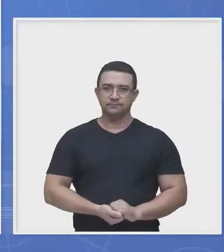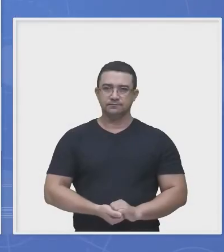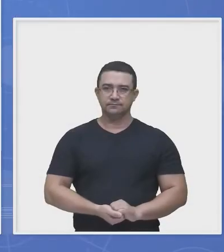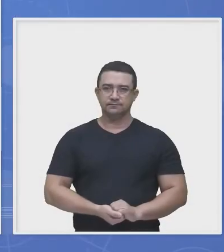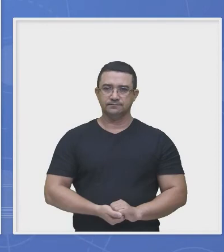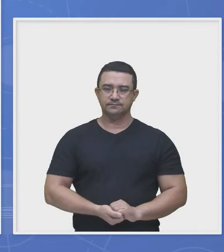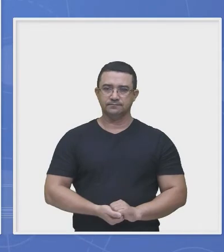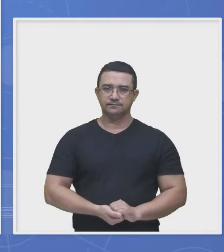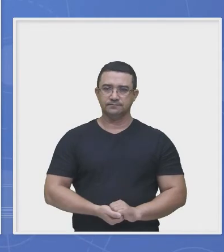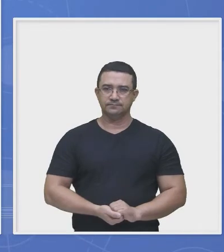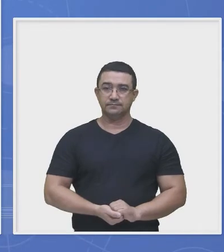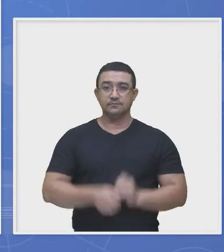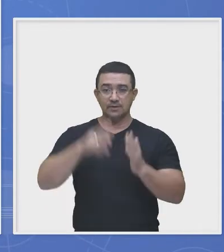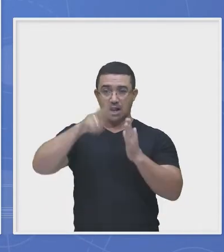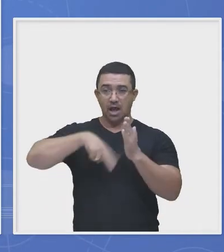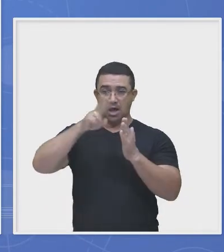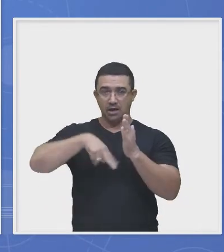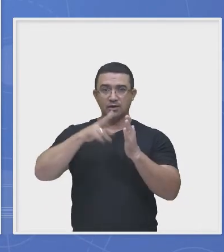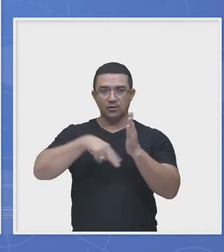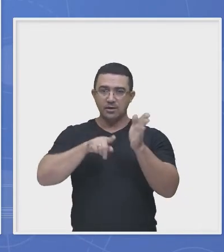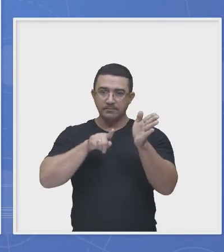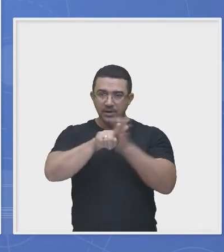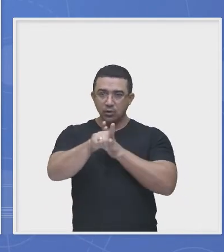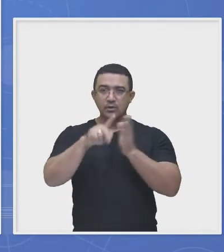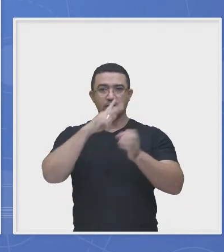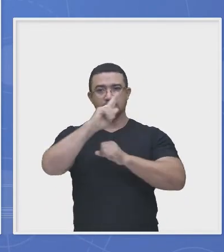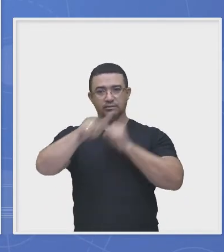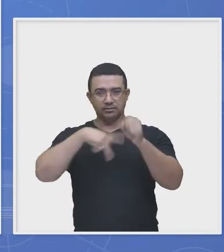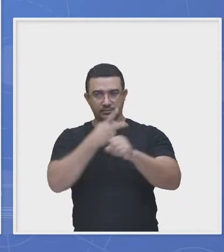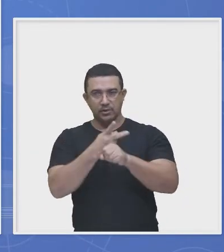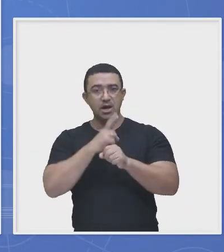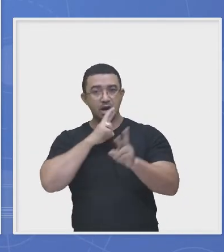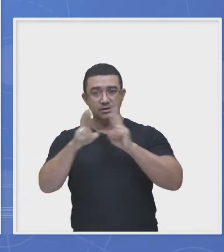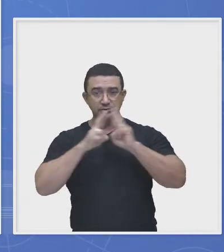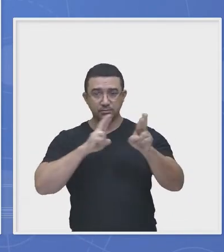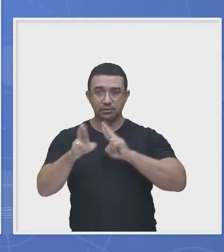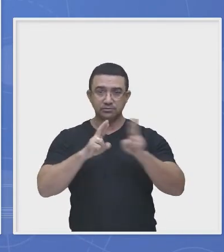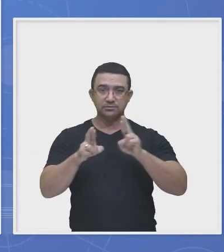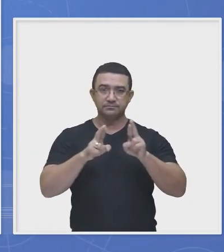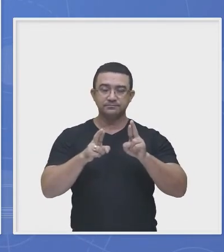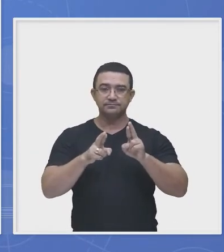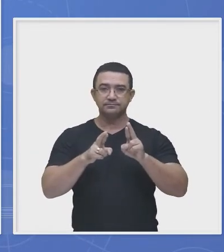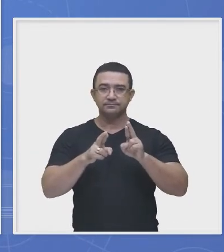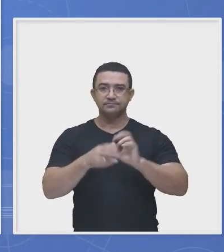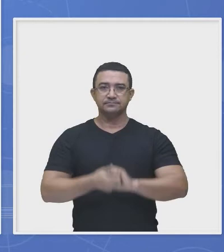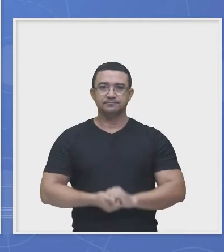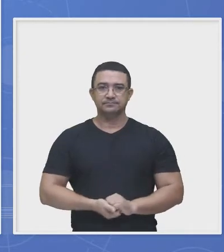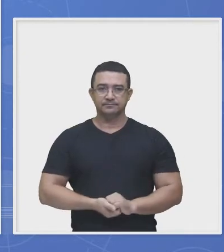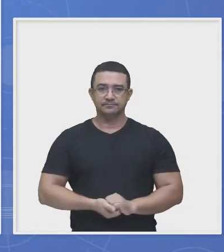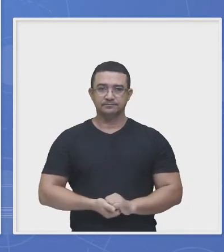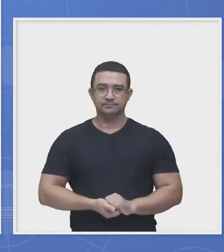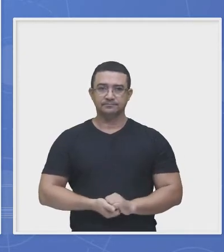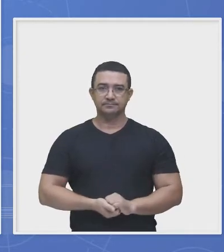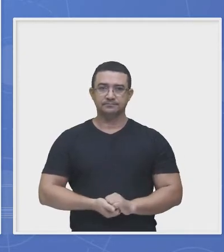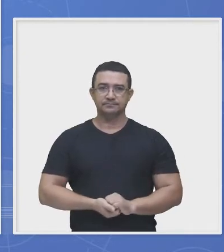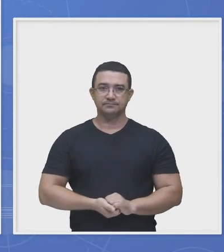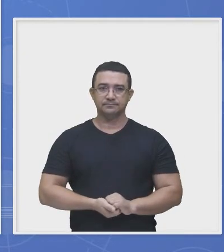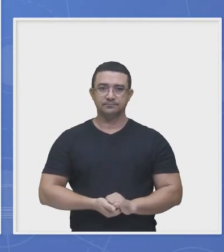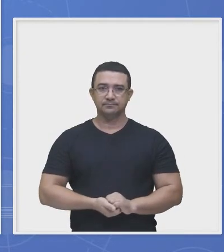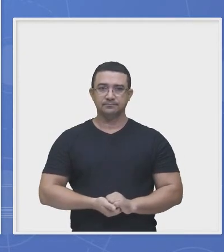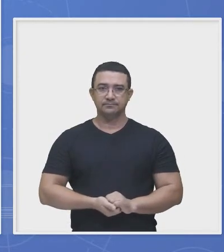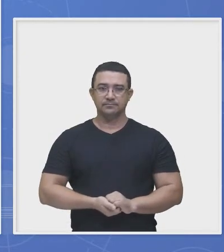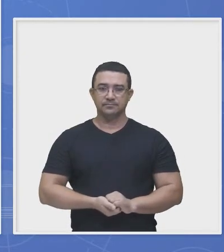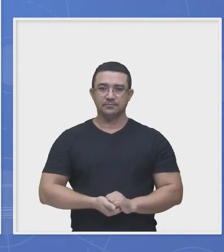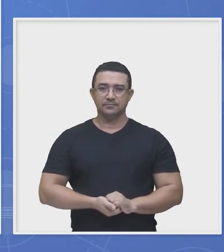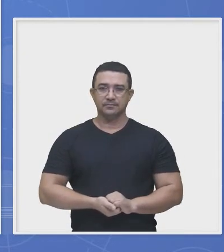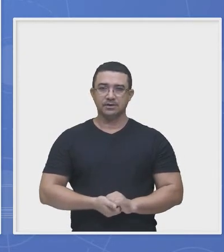Muito bem, então leiam a questão e respondam a alternativa. 5 alternativas, apenas uma é